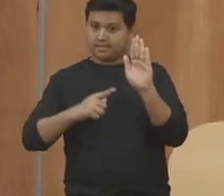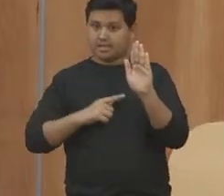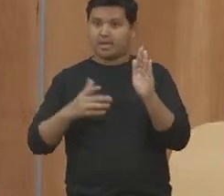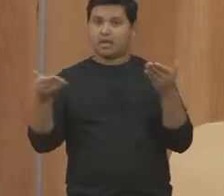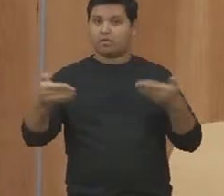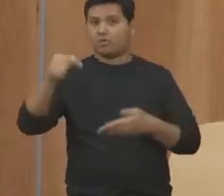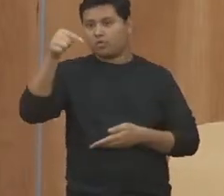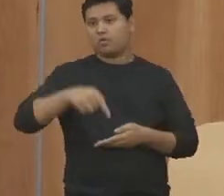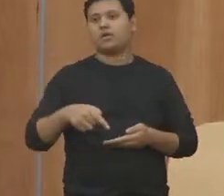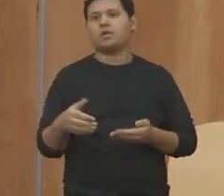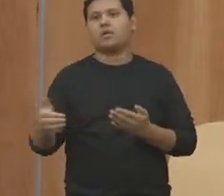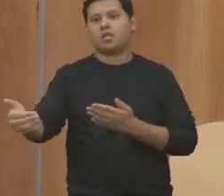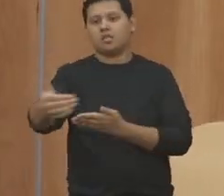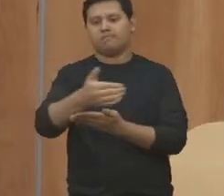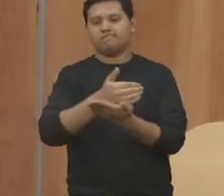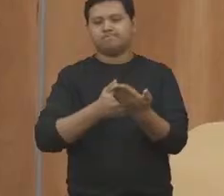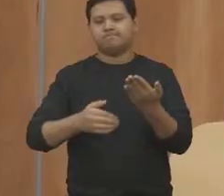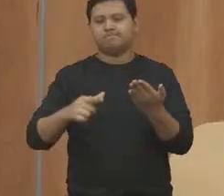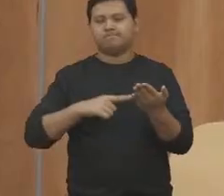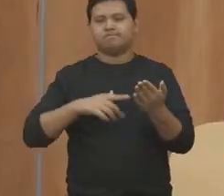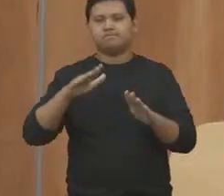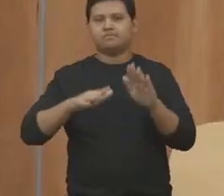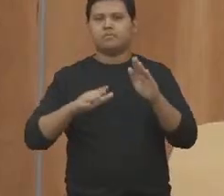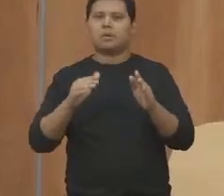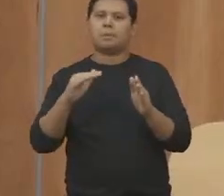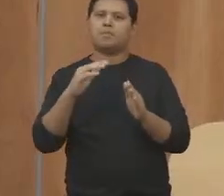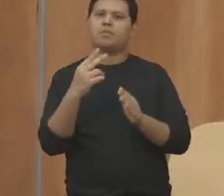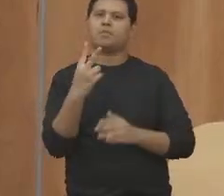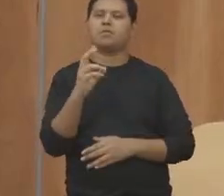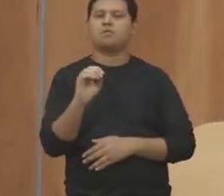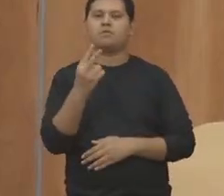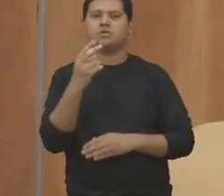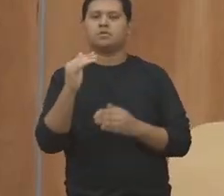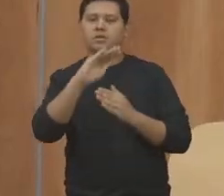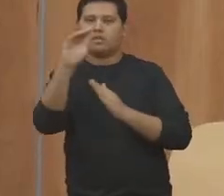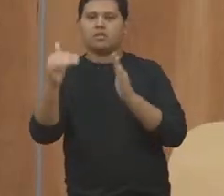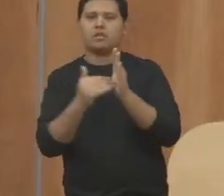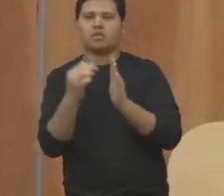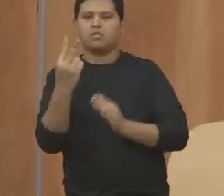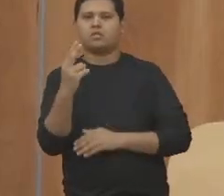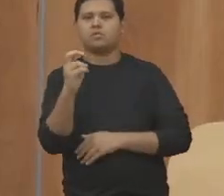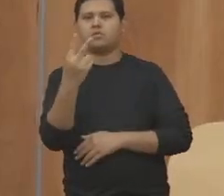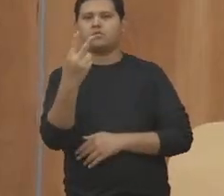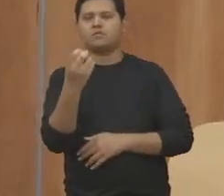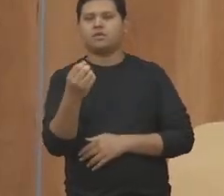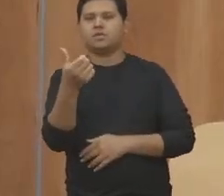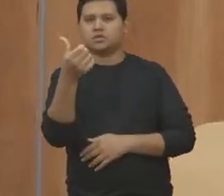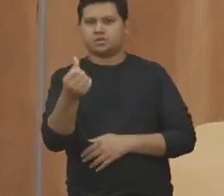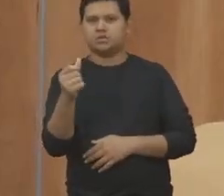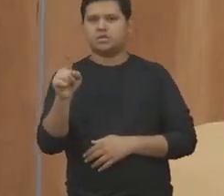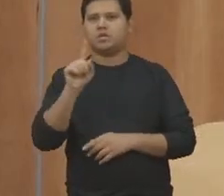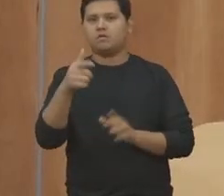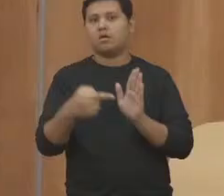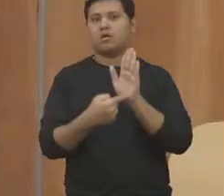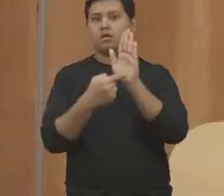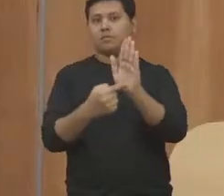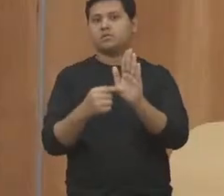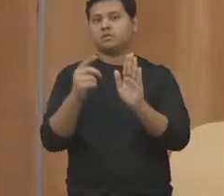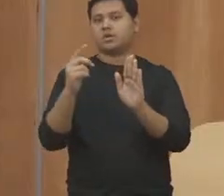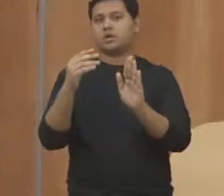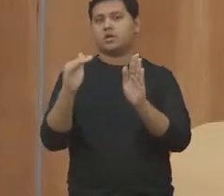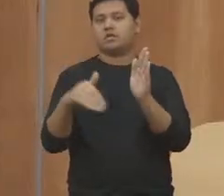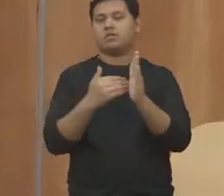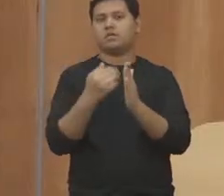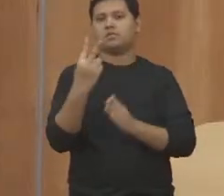nesse momento, a média que será considerada de 2022 a 2026 vai ser levada em conta para a fatia que vai ficar para o município a partir de